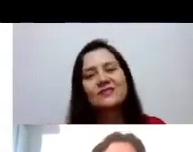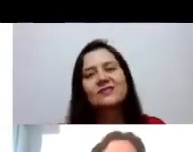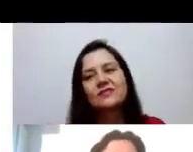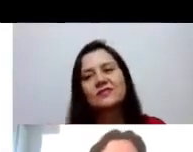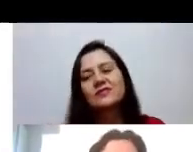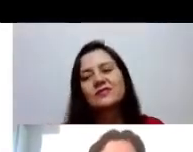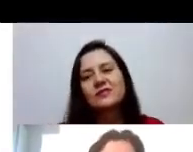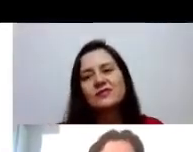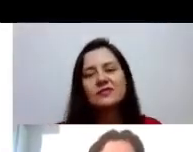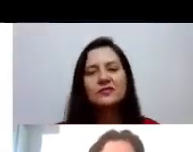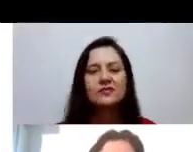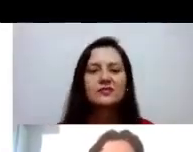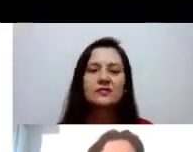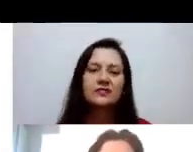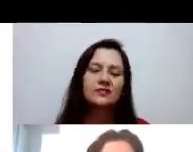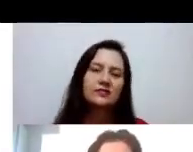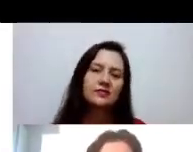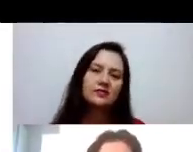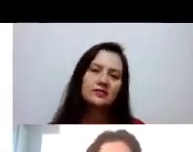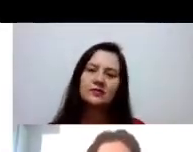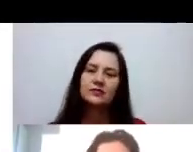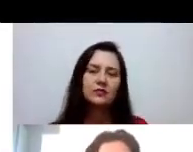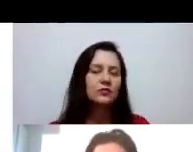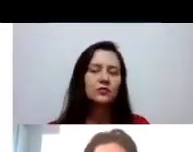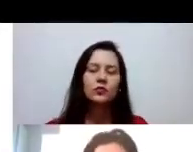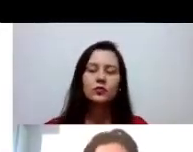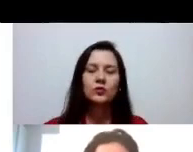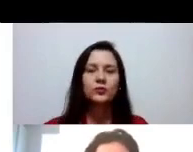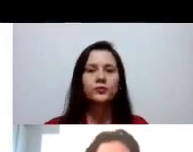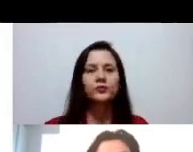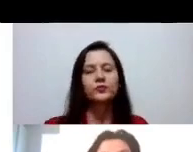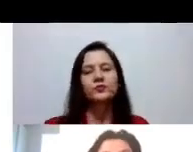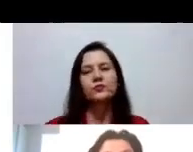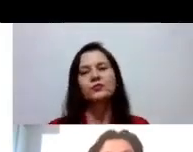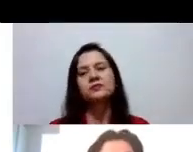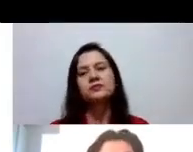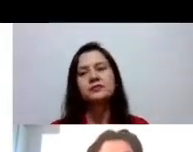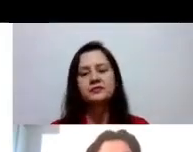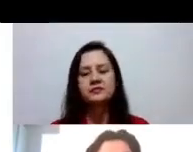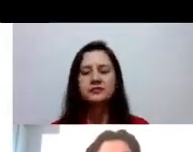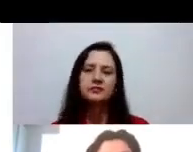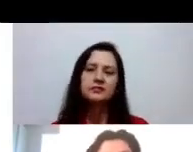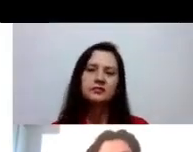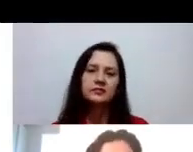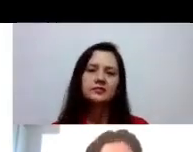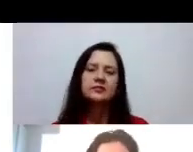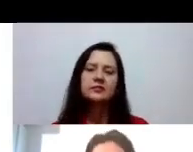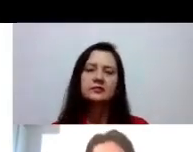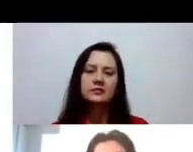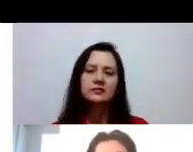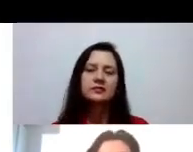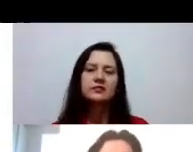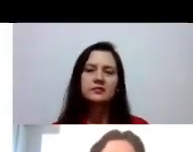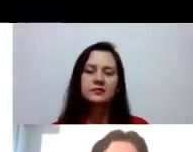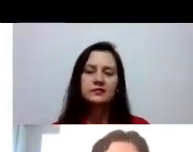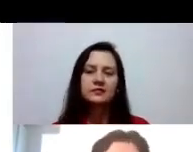segurança. Foi bom para o órgão público isso? Não. Então, por quê? Porque eu tinha que ter uma razoabilidade naquele momento.